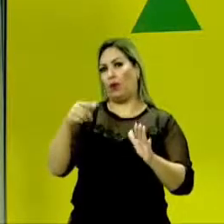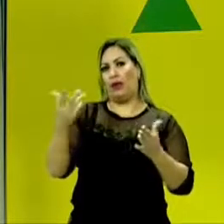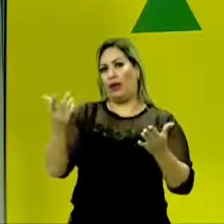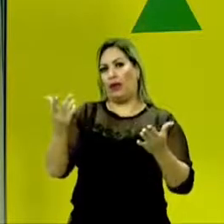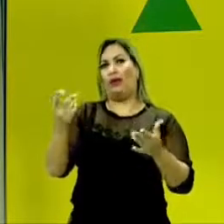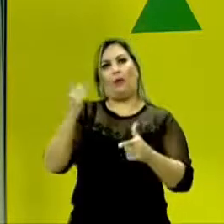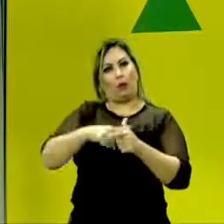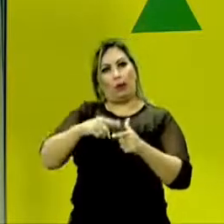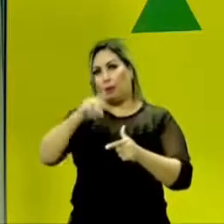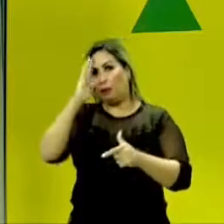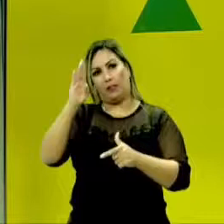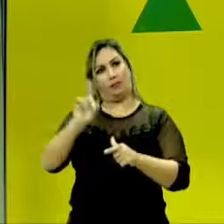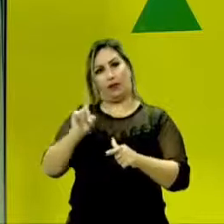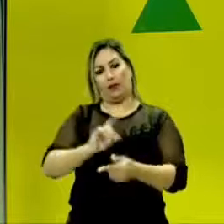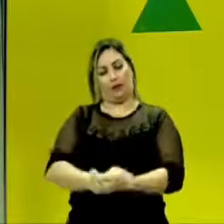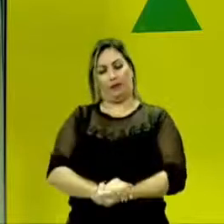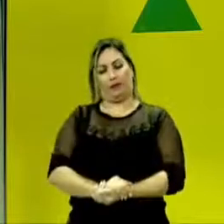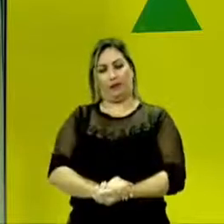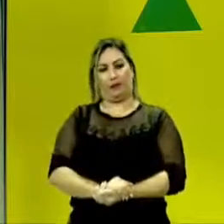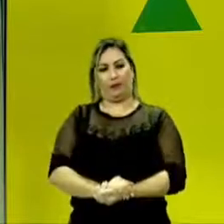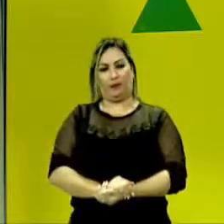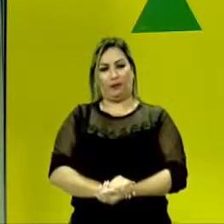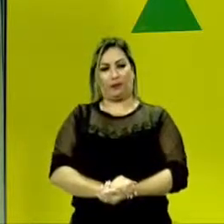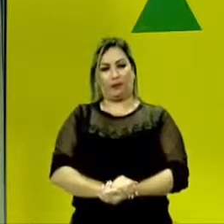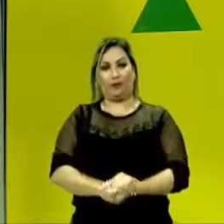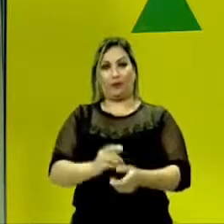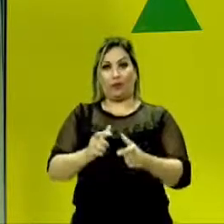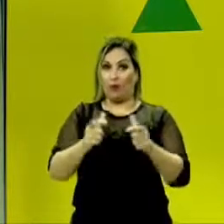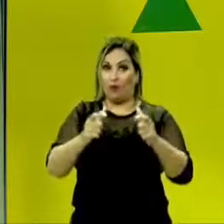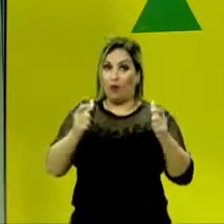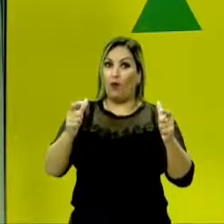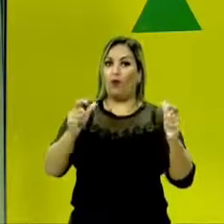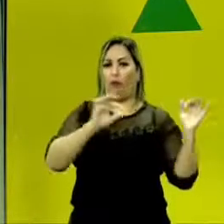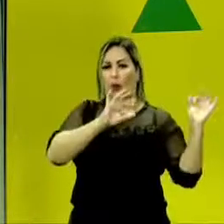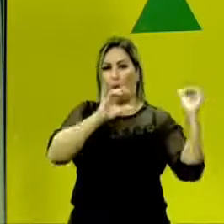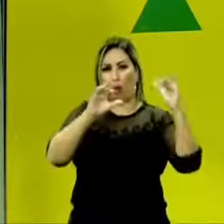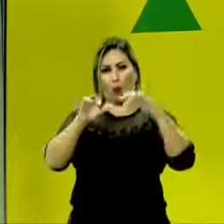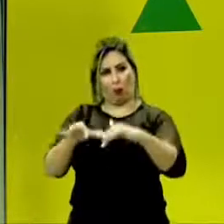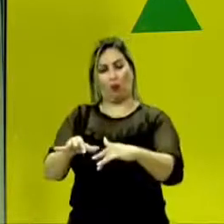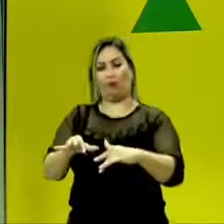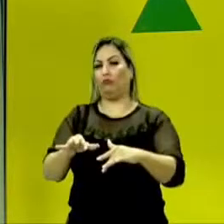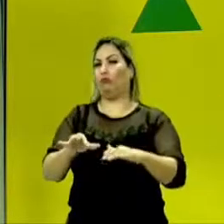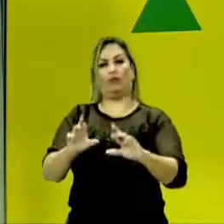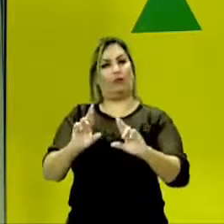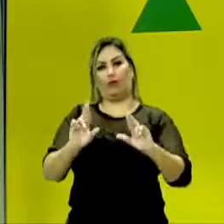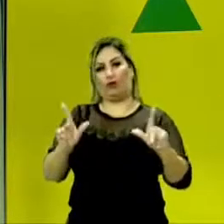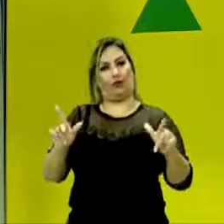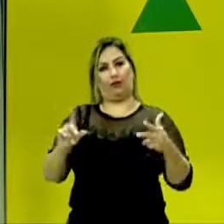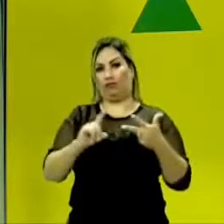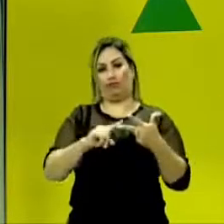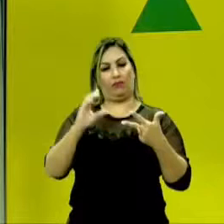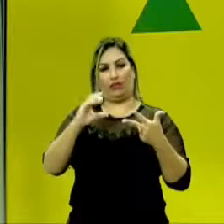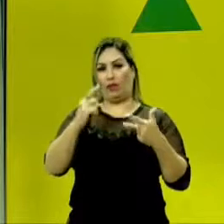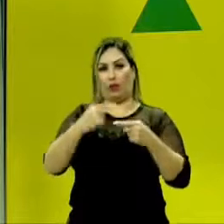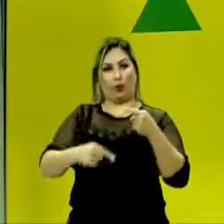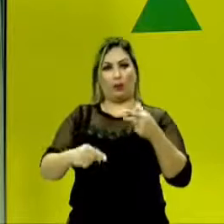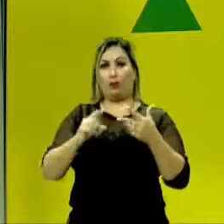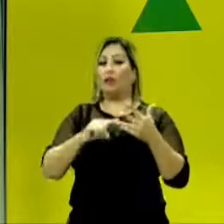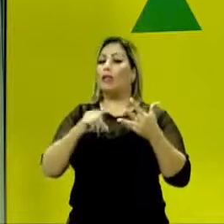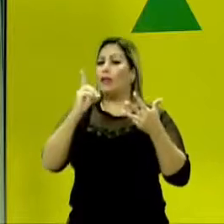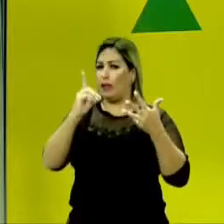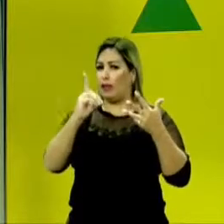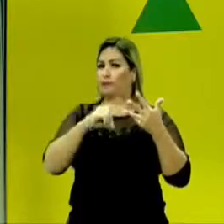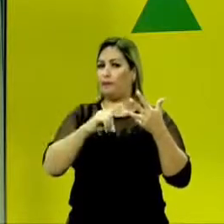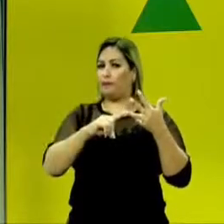o que causa o principal processo de migração, tá? O maior volume, o maior fluxo de migração nesse processo. Letra